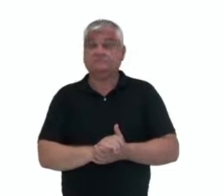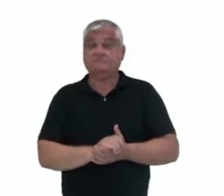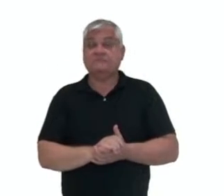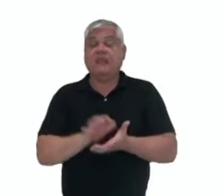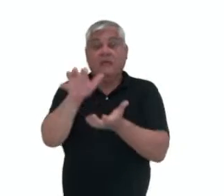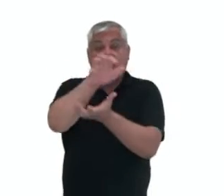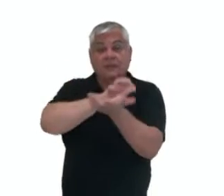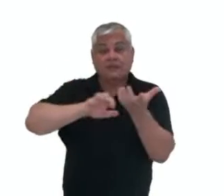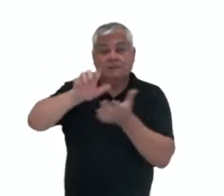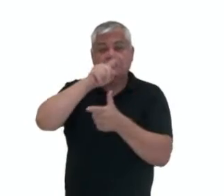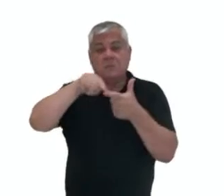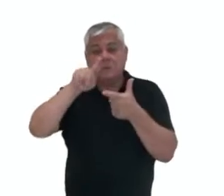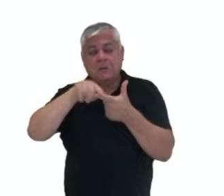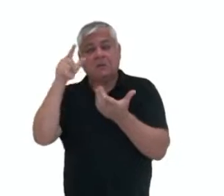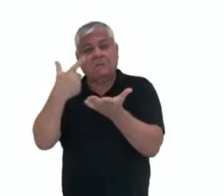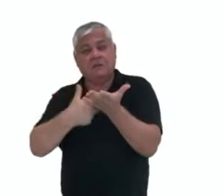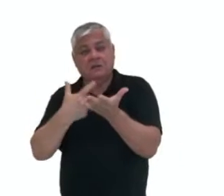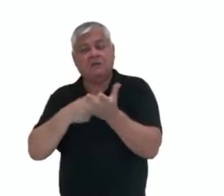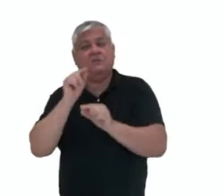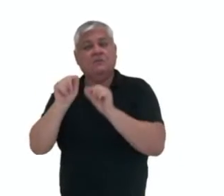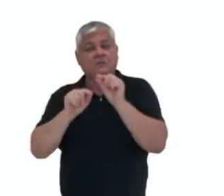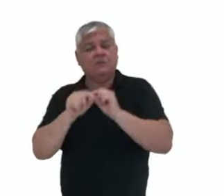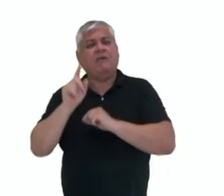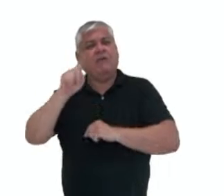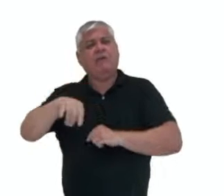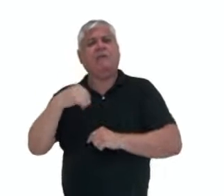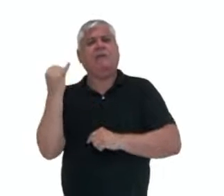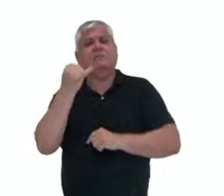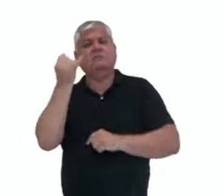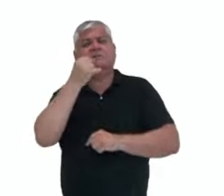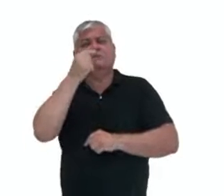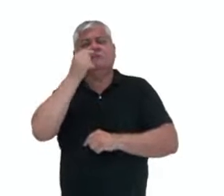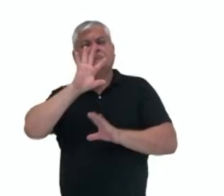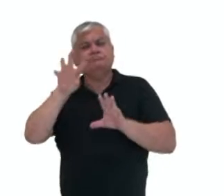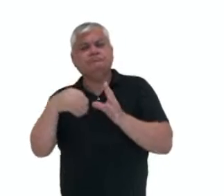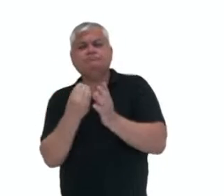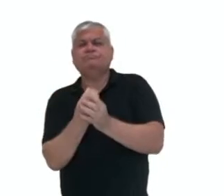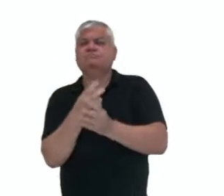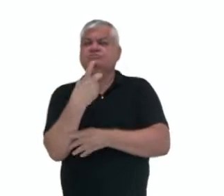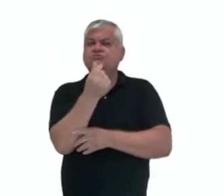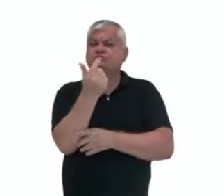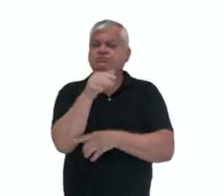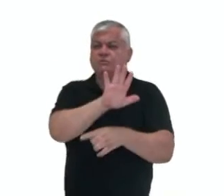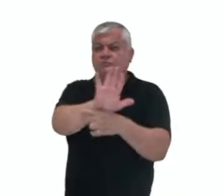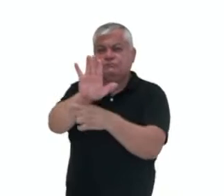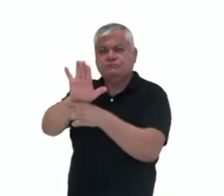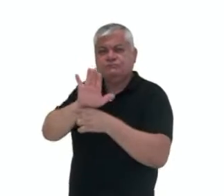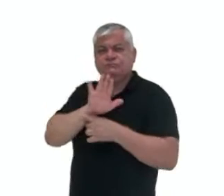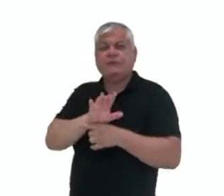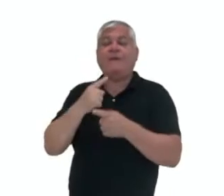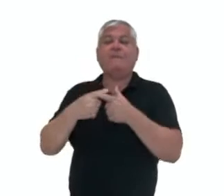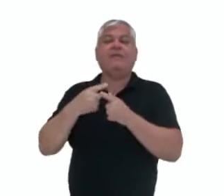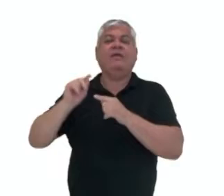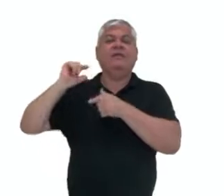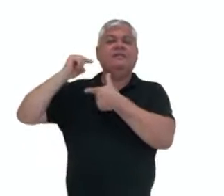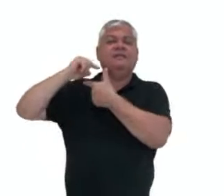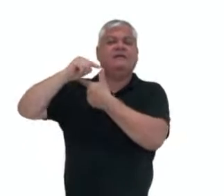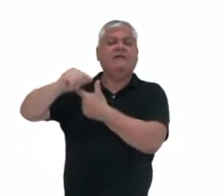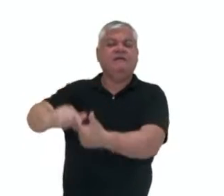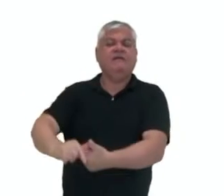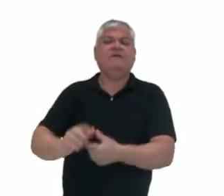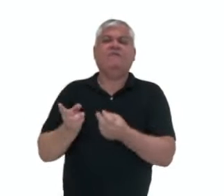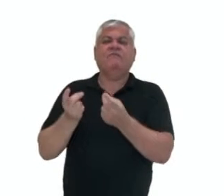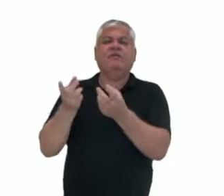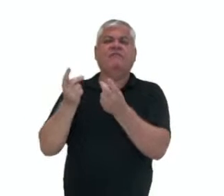crise, seria oportuno irrigar de recursos os comércios de livros que, tradicionalmente, têm um ritmo lento